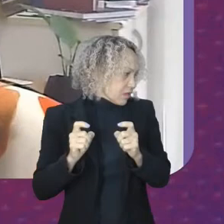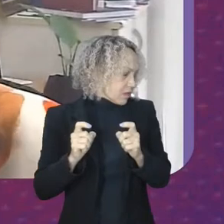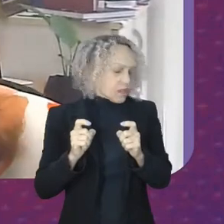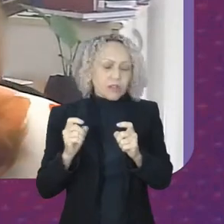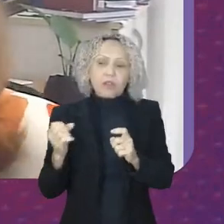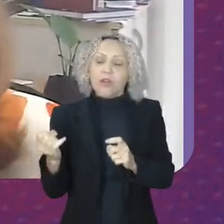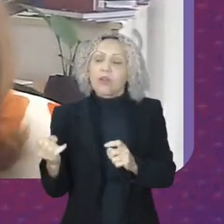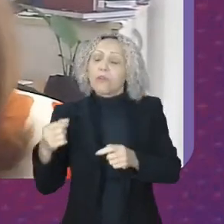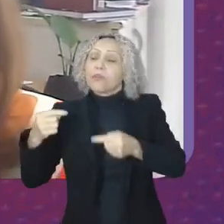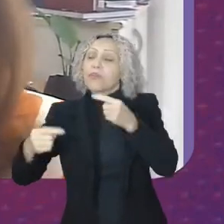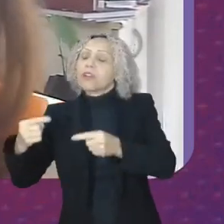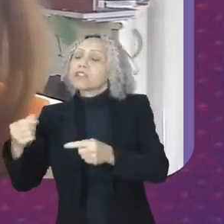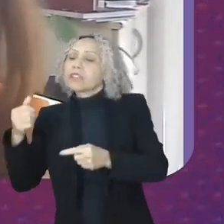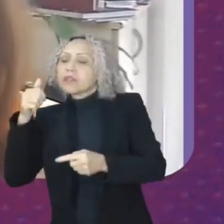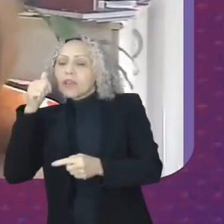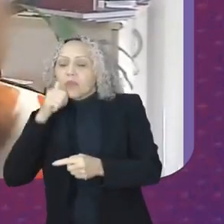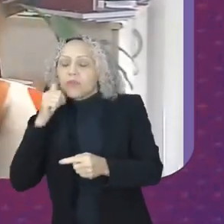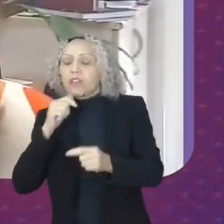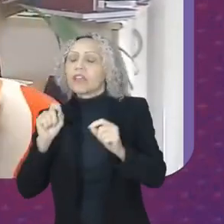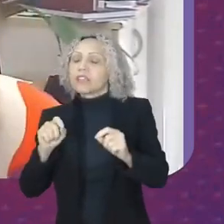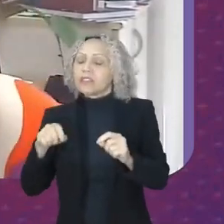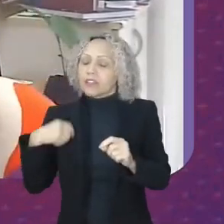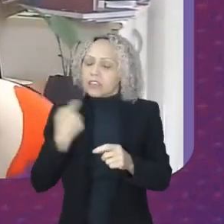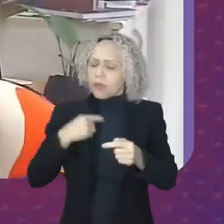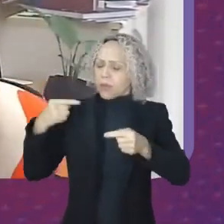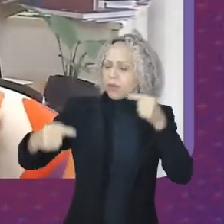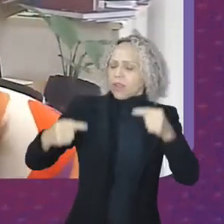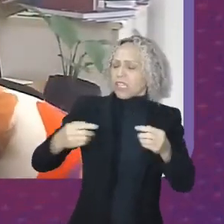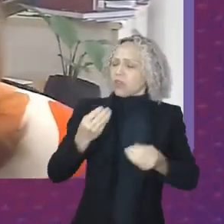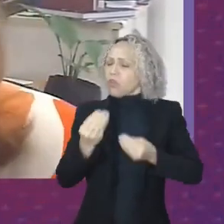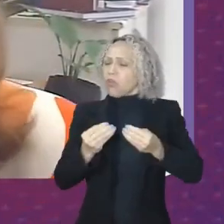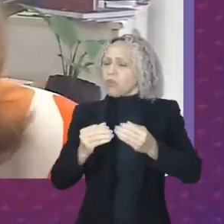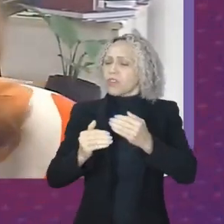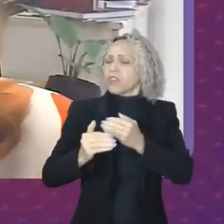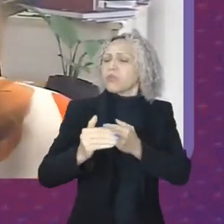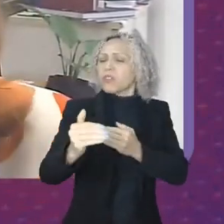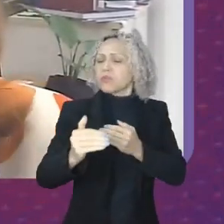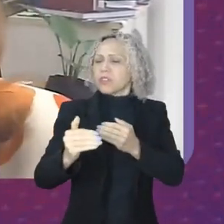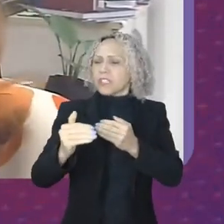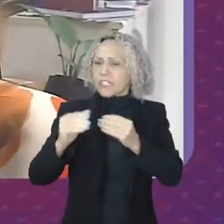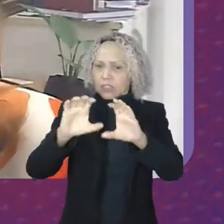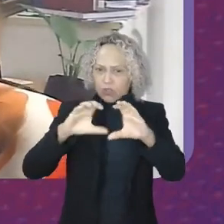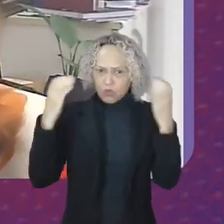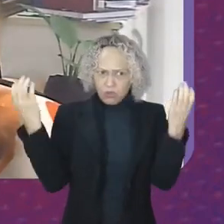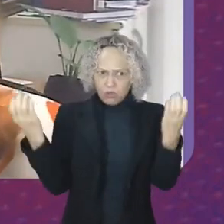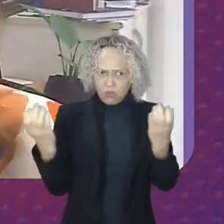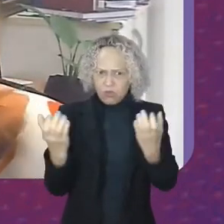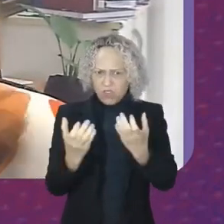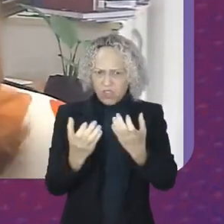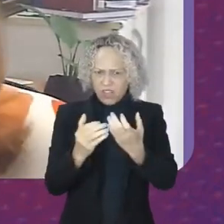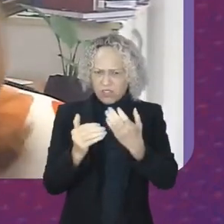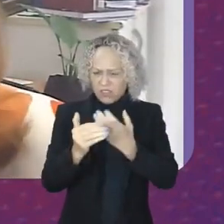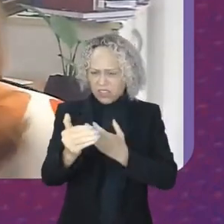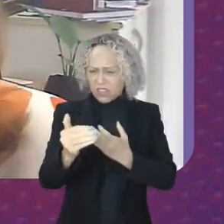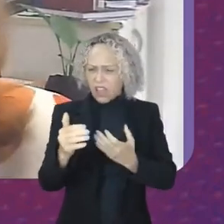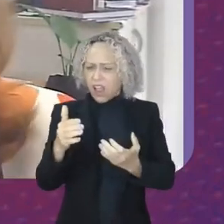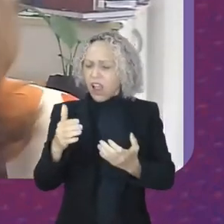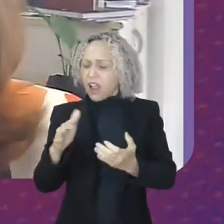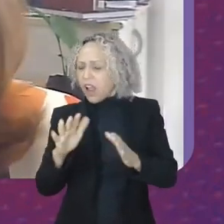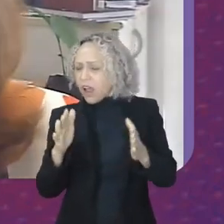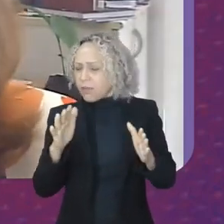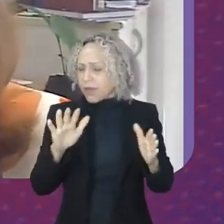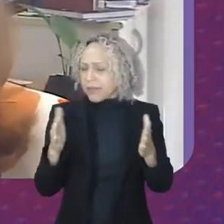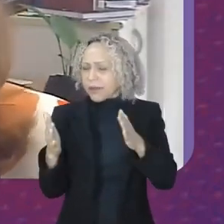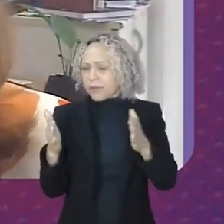começando a debater como é que será o próximo processo de conferências, que deve ser lançado aí até o final de julho,